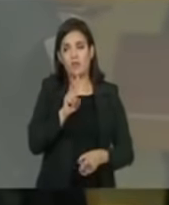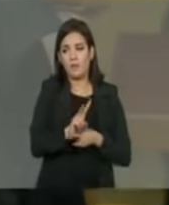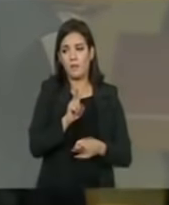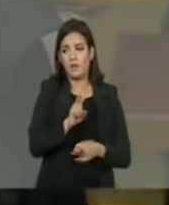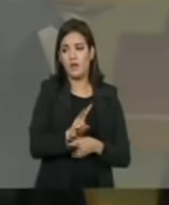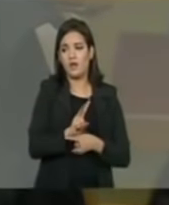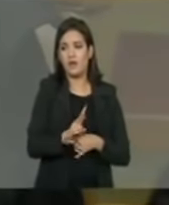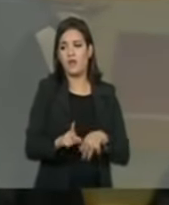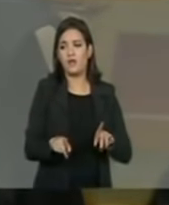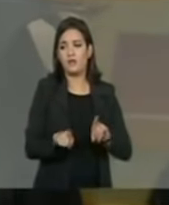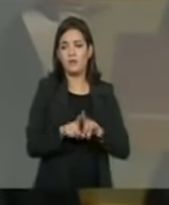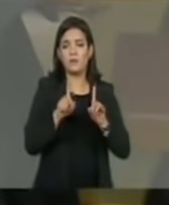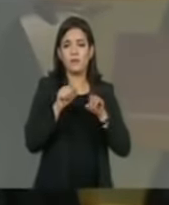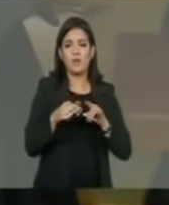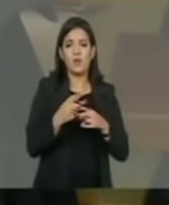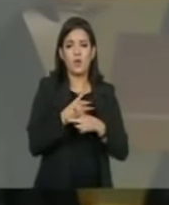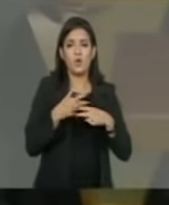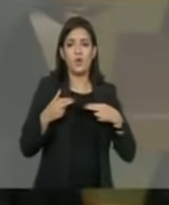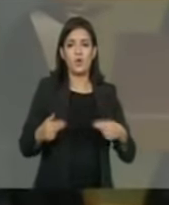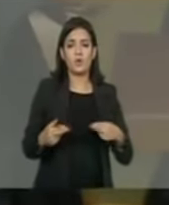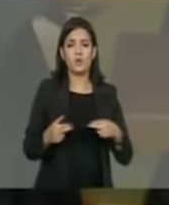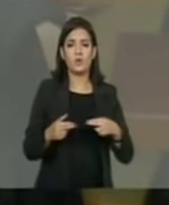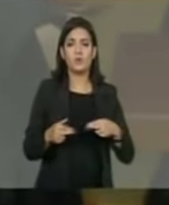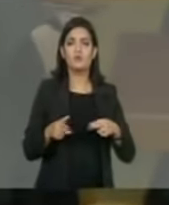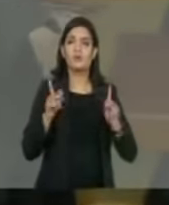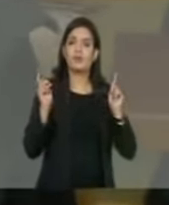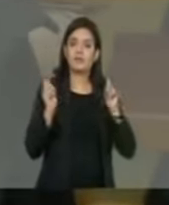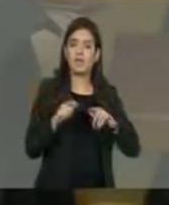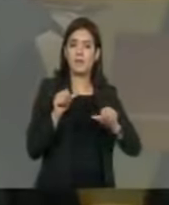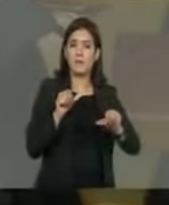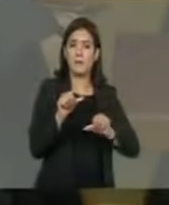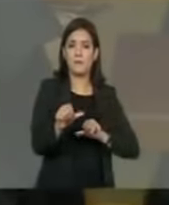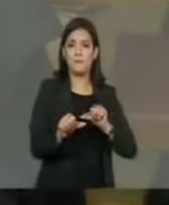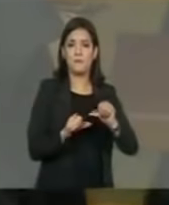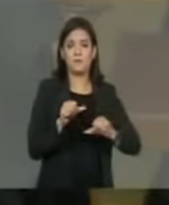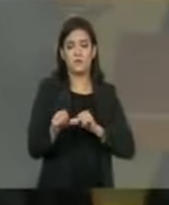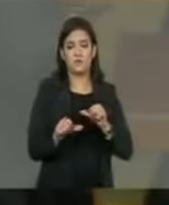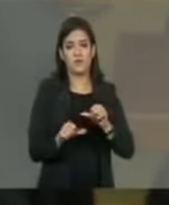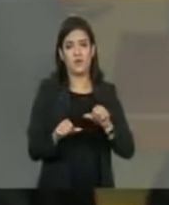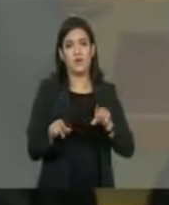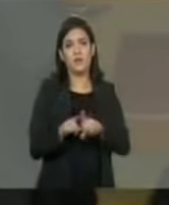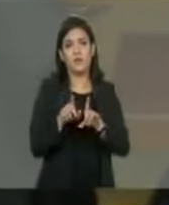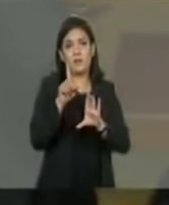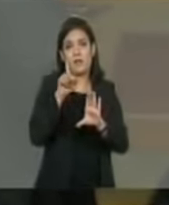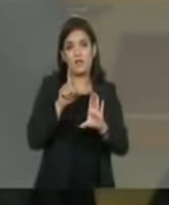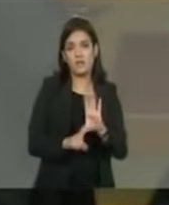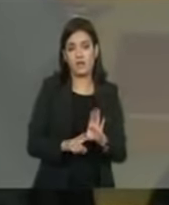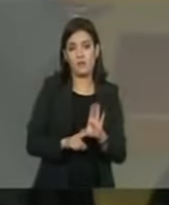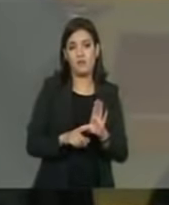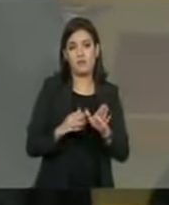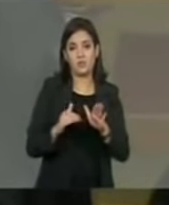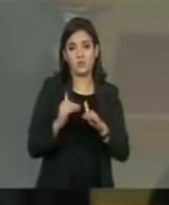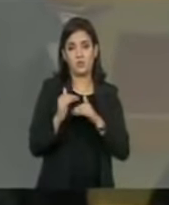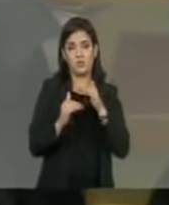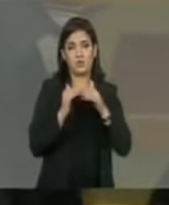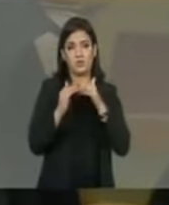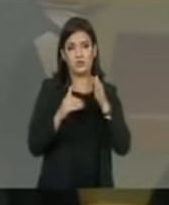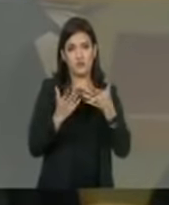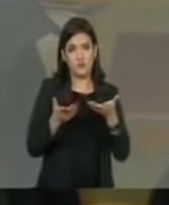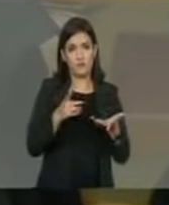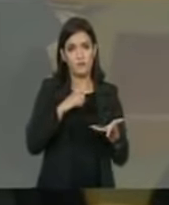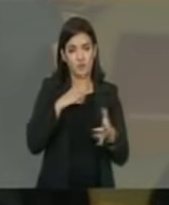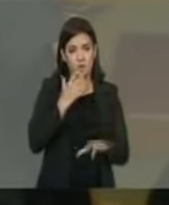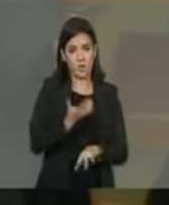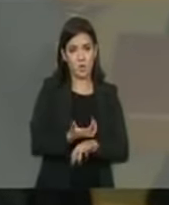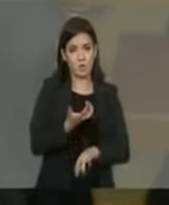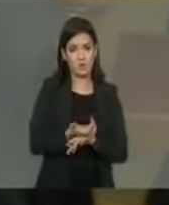caracteristicamente reformável e naturalmente dependendo no desenvolvimento de seu integral conteúdo